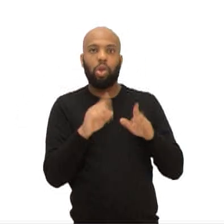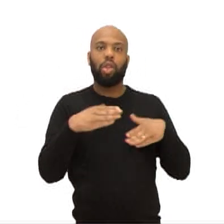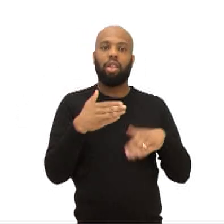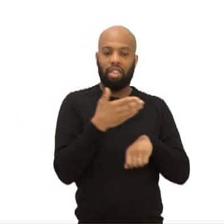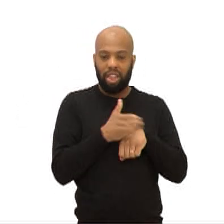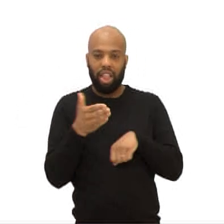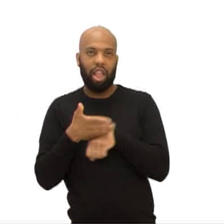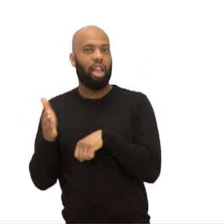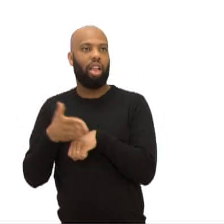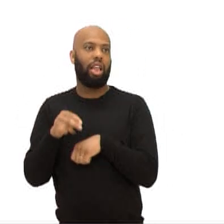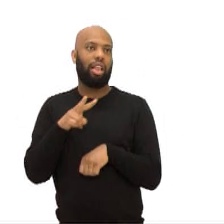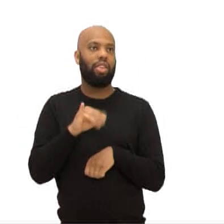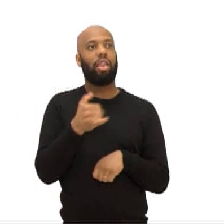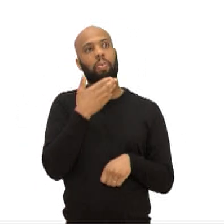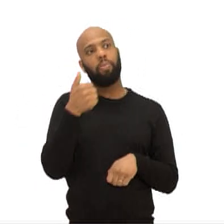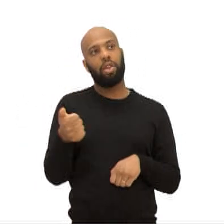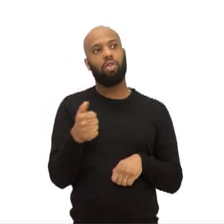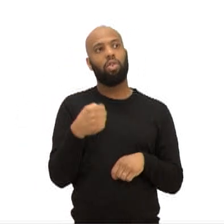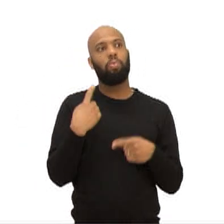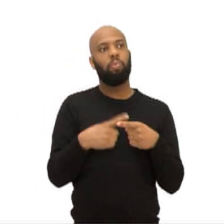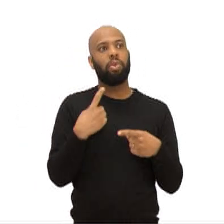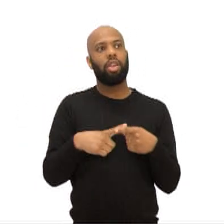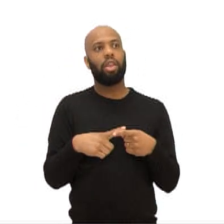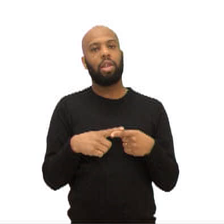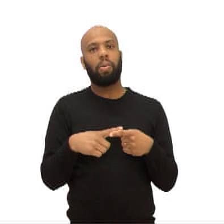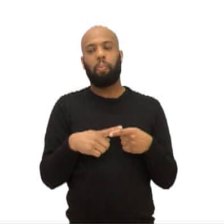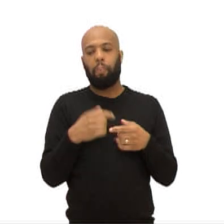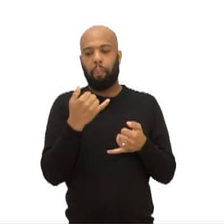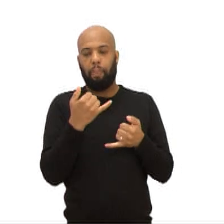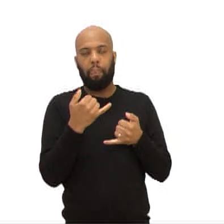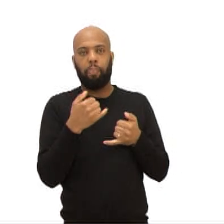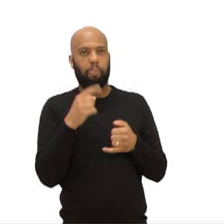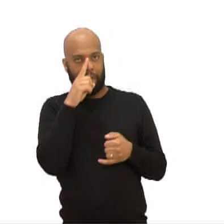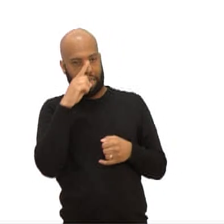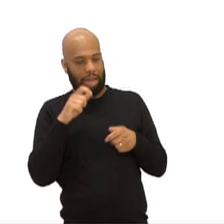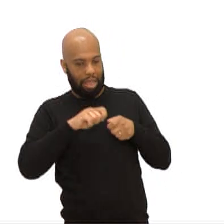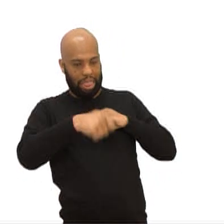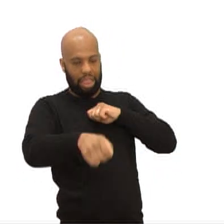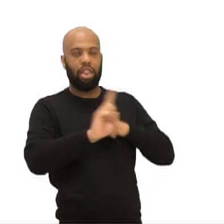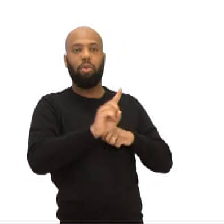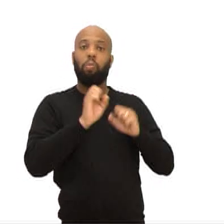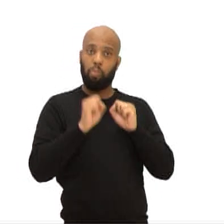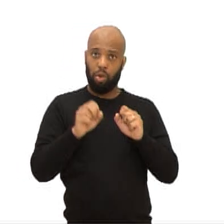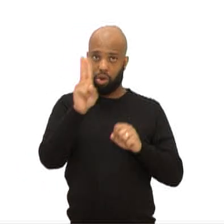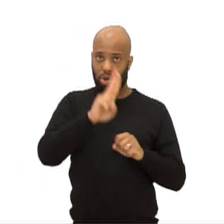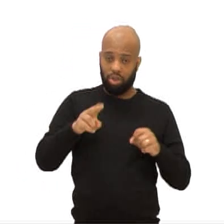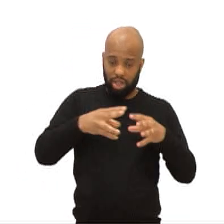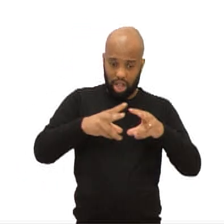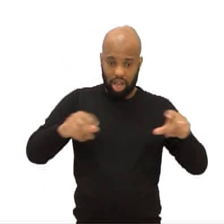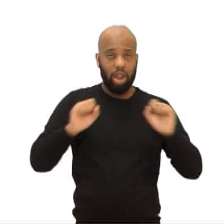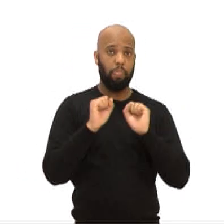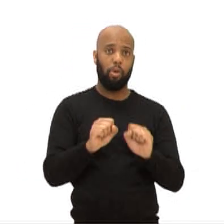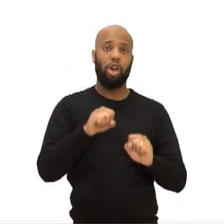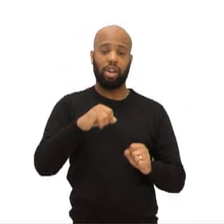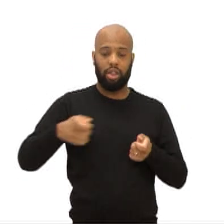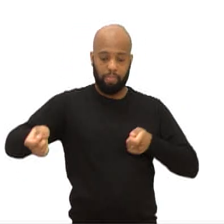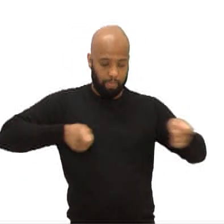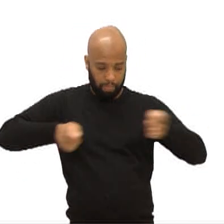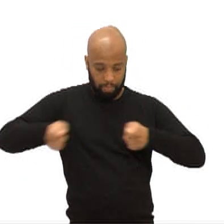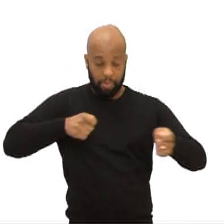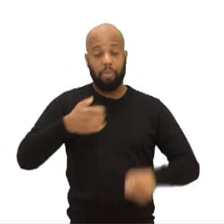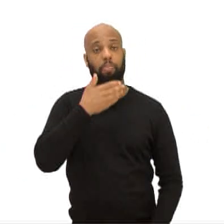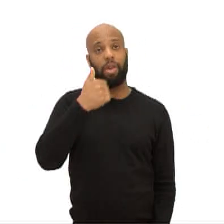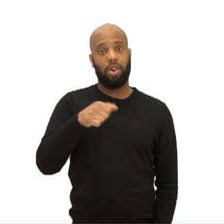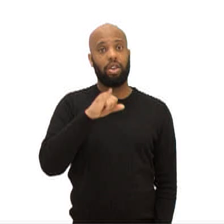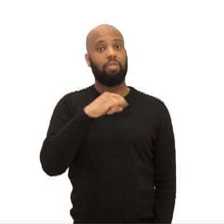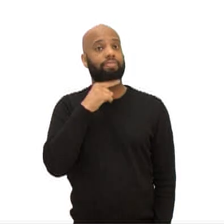prática e para o material que a gente vai produzir, ele não vai ter perigo de rasgar, né? Você pode usar areia, se você conseguir peneirar a areia, melhor